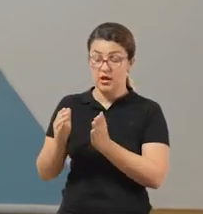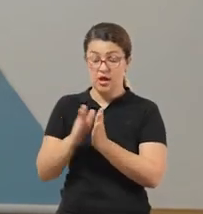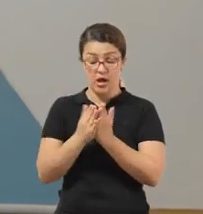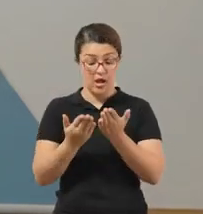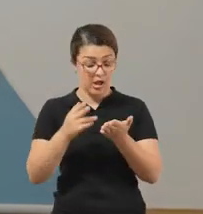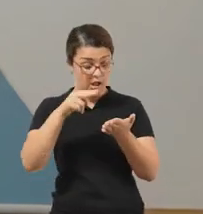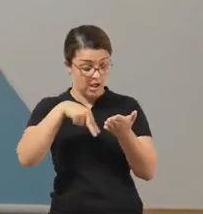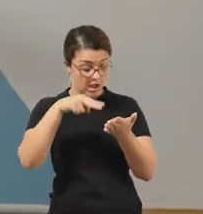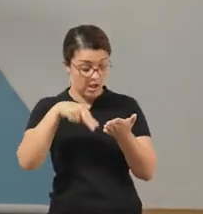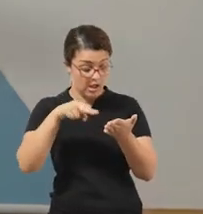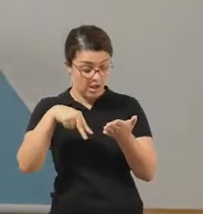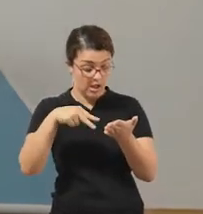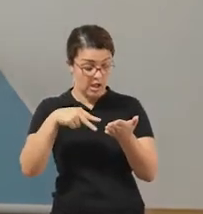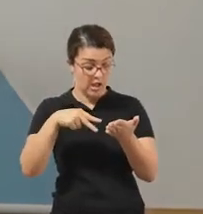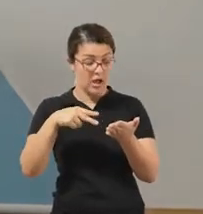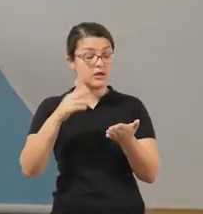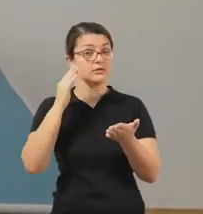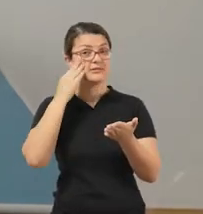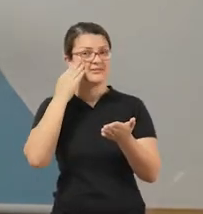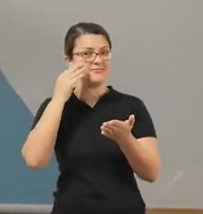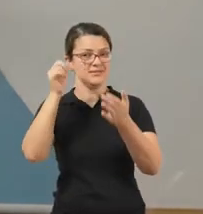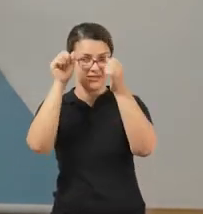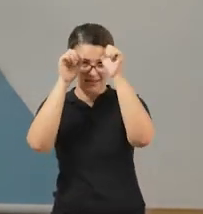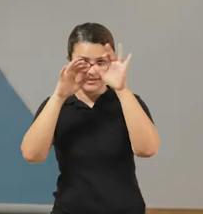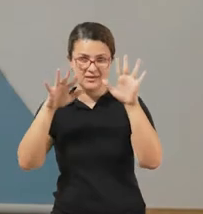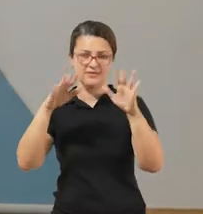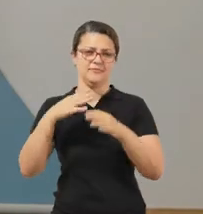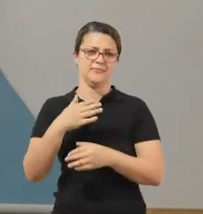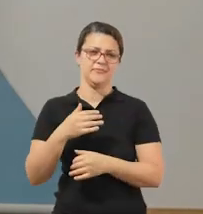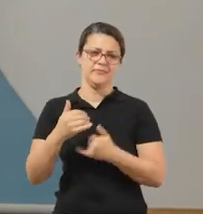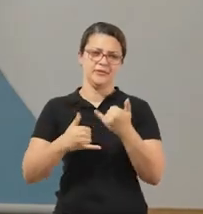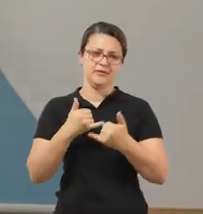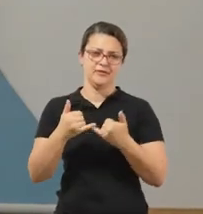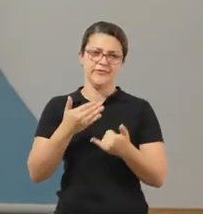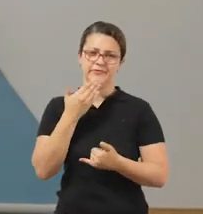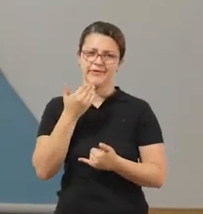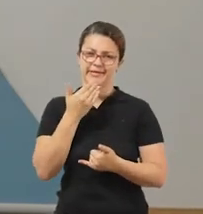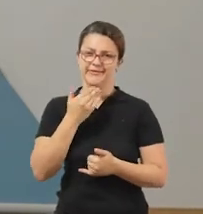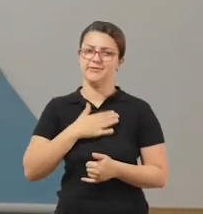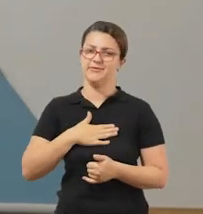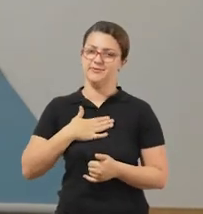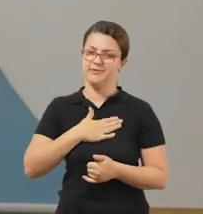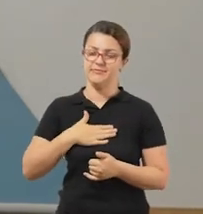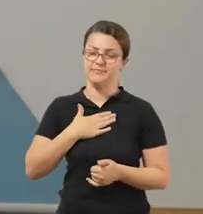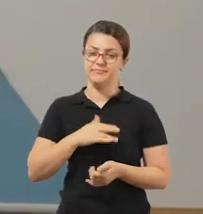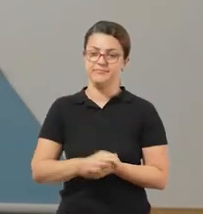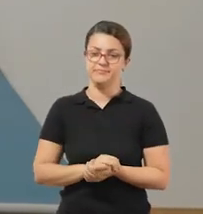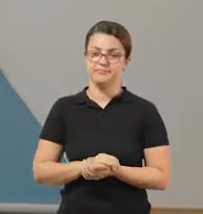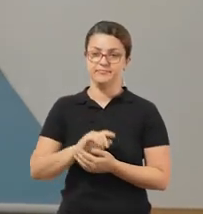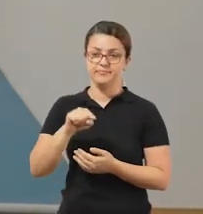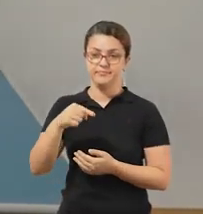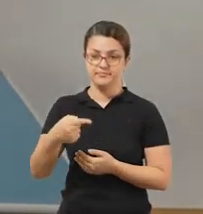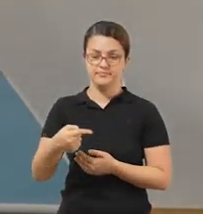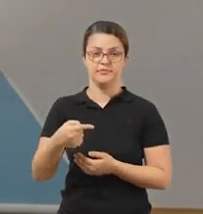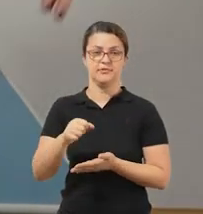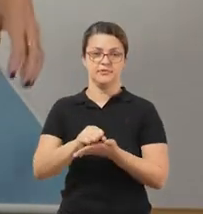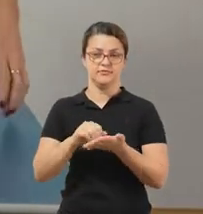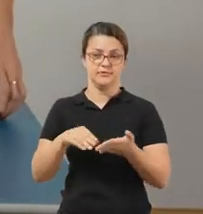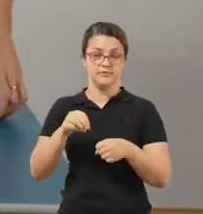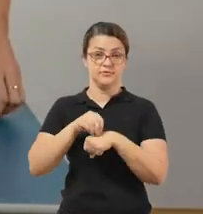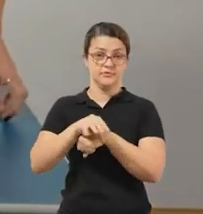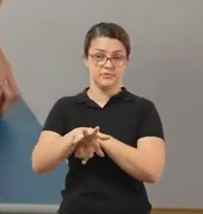outro sentido, tá? É um brinquedo bem fácil, ele vai gostar bastante. E depois, como sugere a atividade,